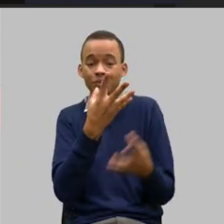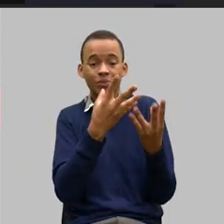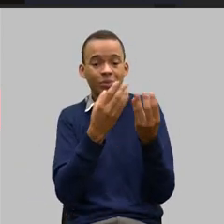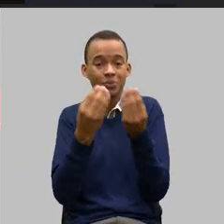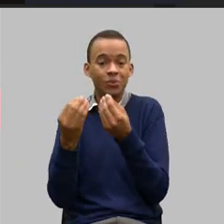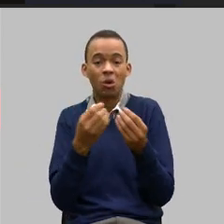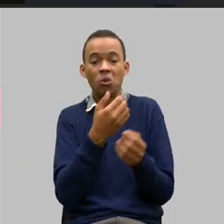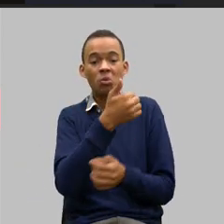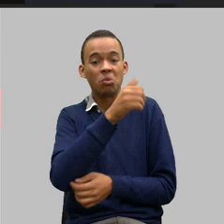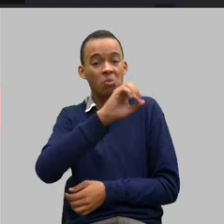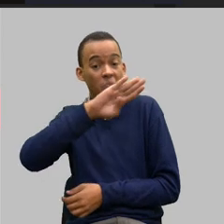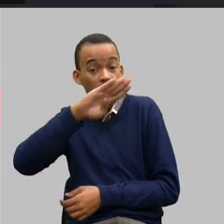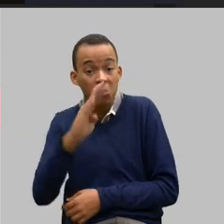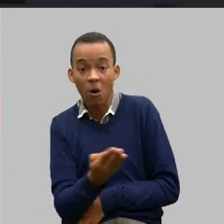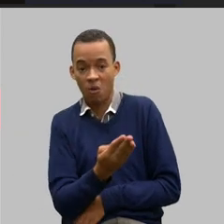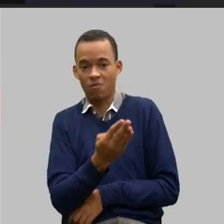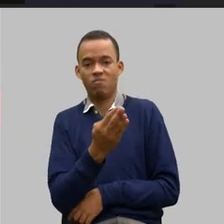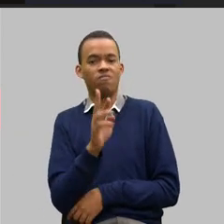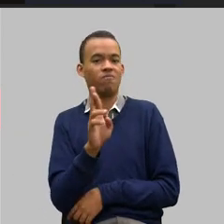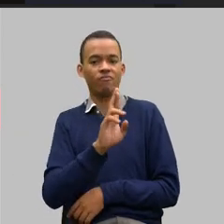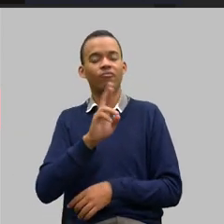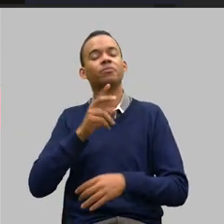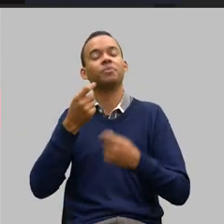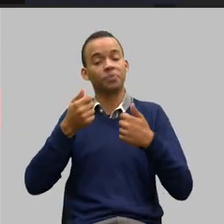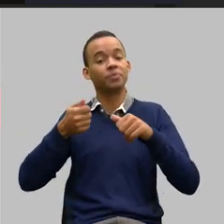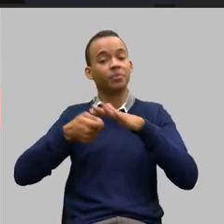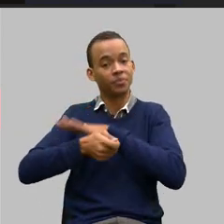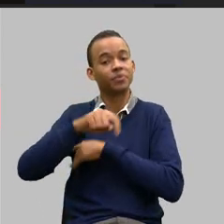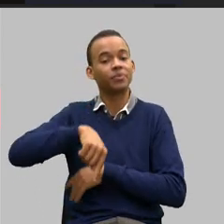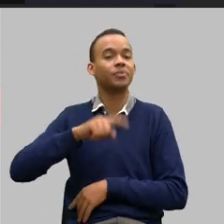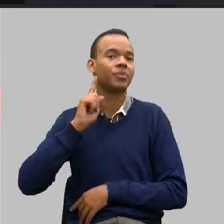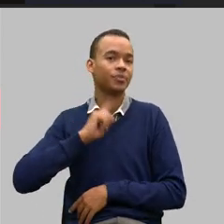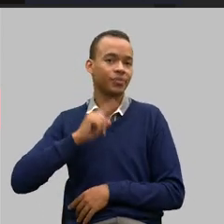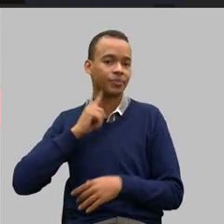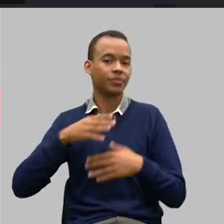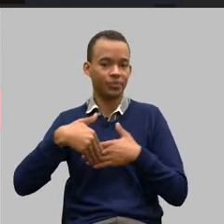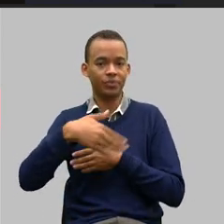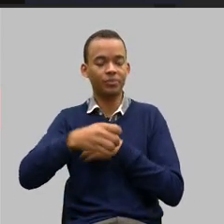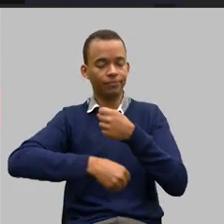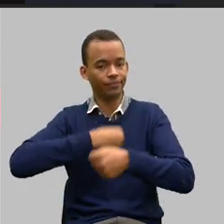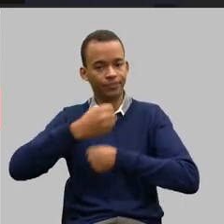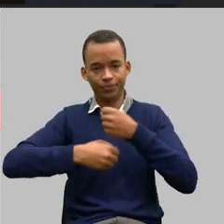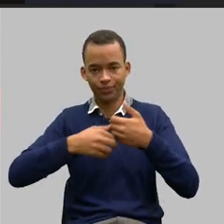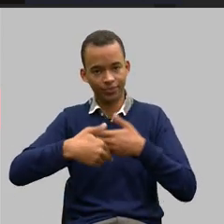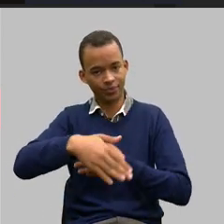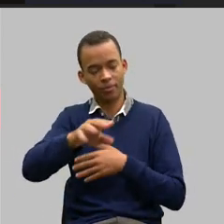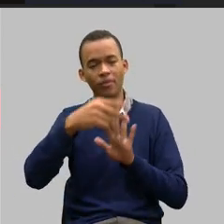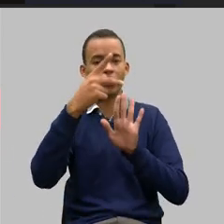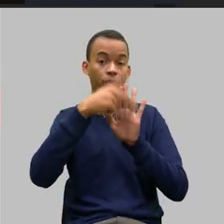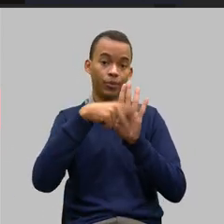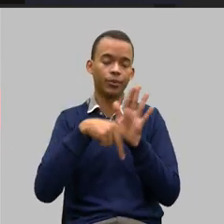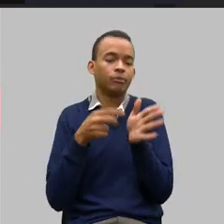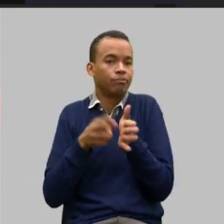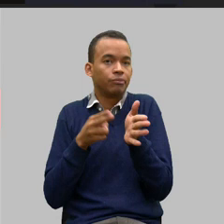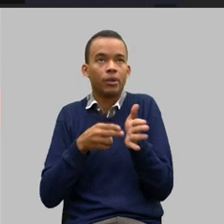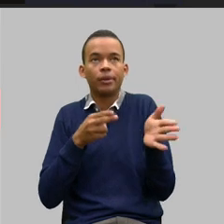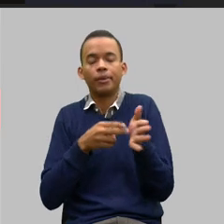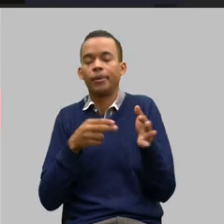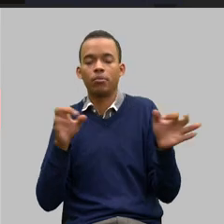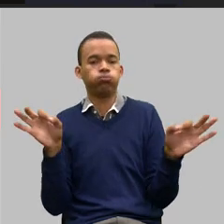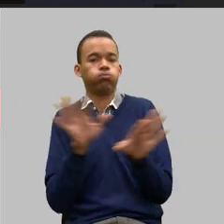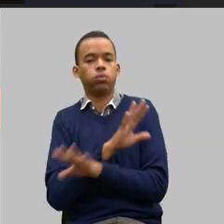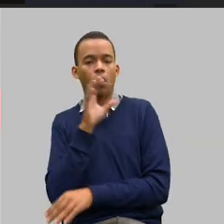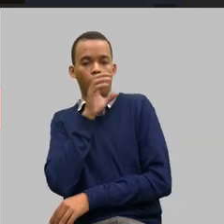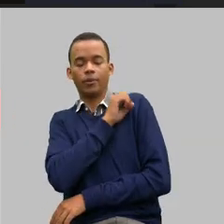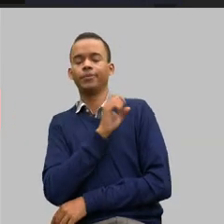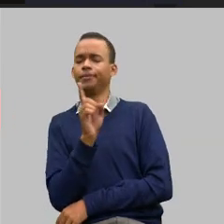vão ter que ser feitos no estado de Minas Gerais ao longo dos próximos anos quando a gente fala de projeto Ferroviário não é uma coisa que acontece da noite para o dia né você tem que ter o